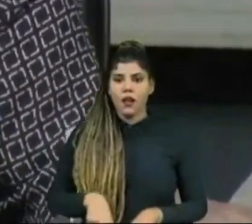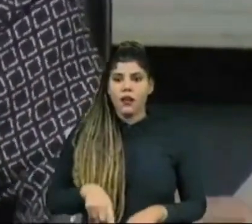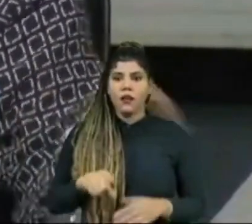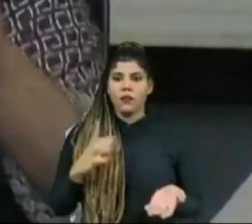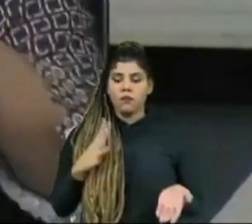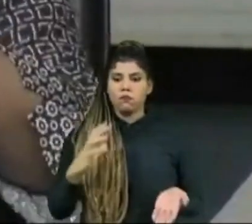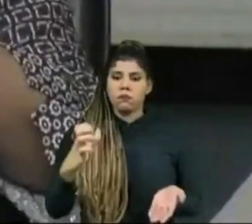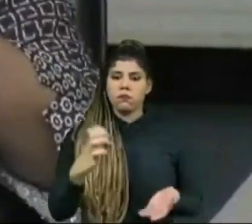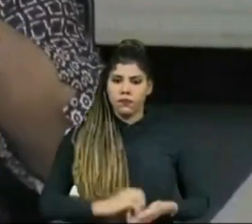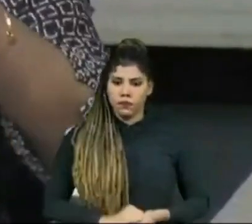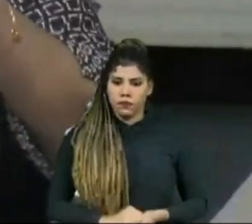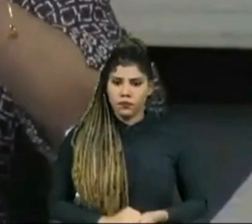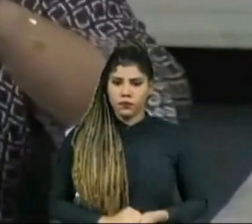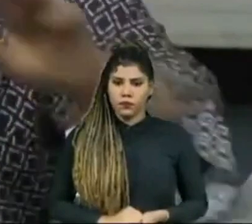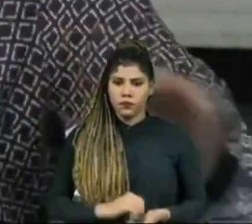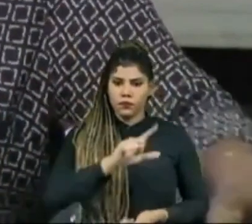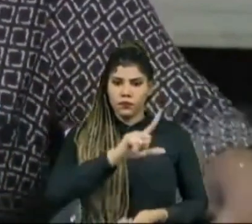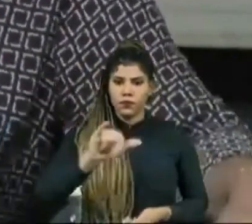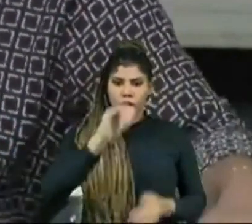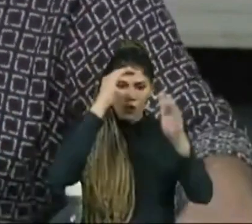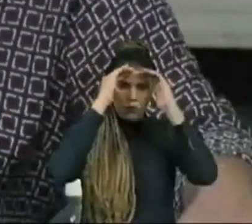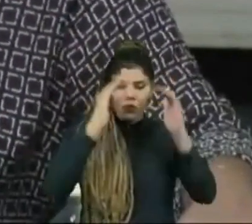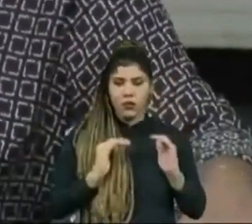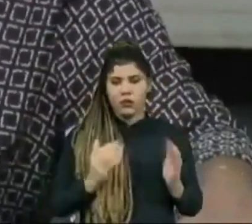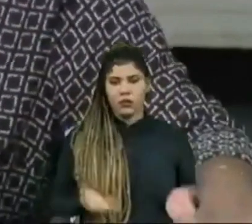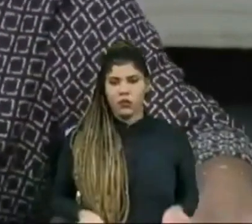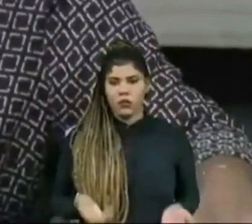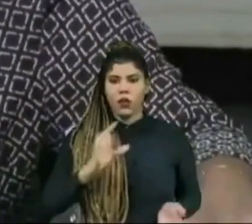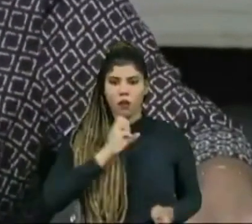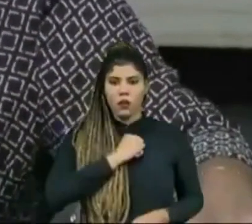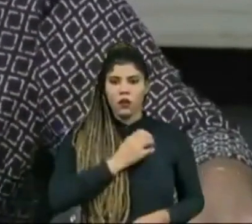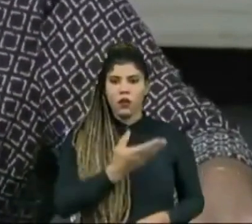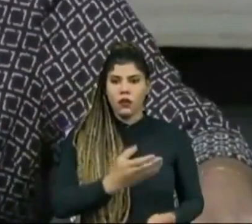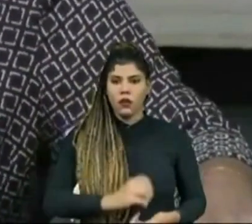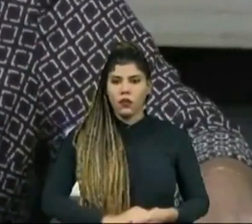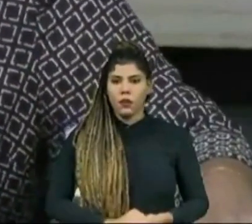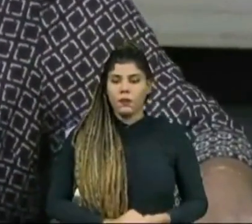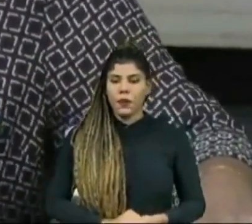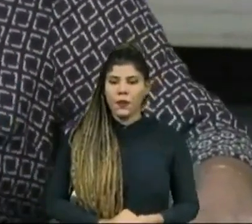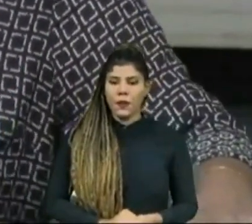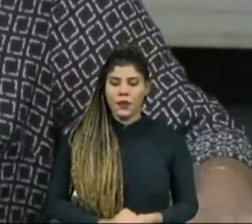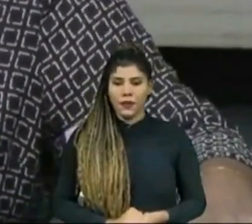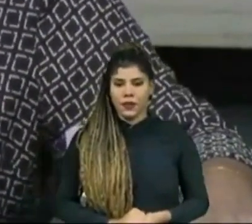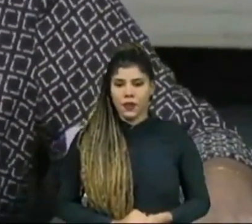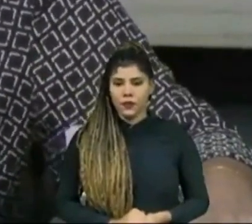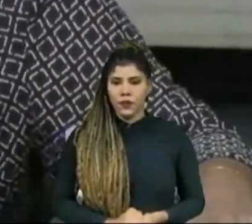Lia. Deputada Lia me respeita. E eu gosto de Vossa Excelência.